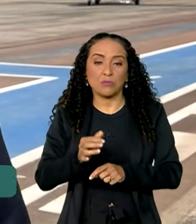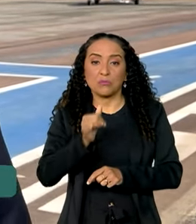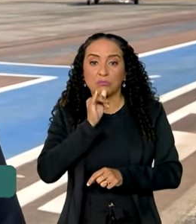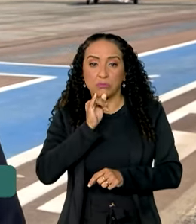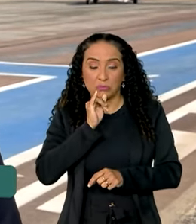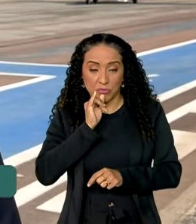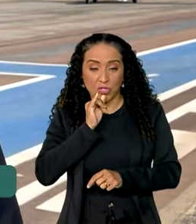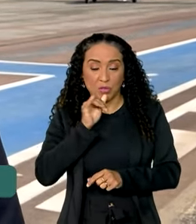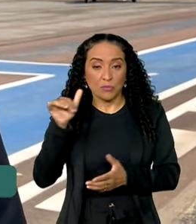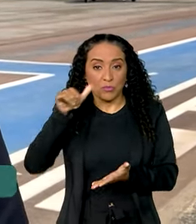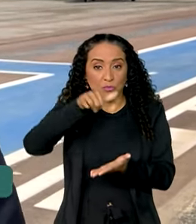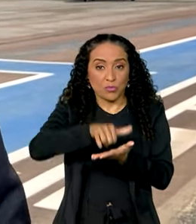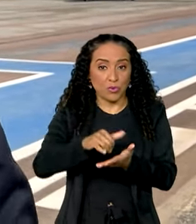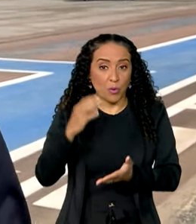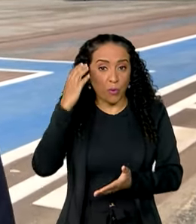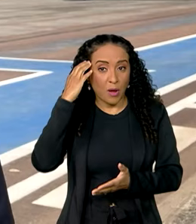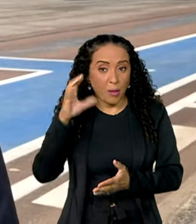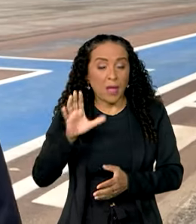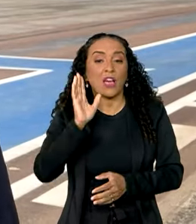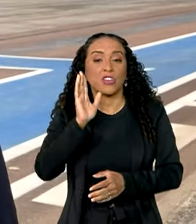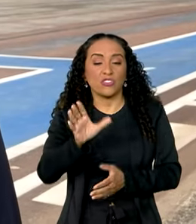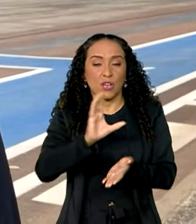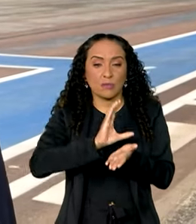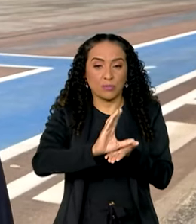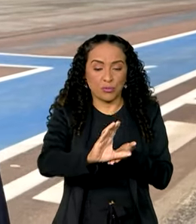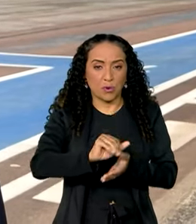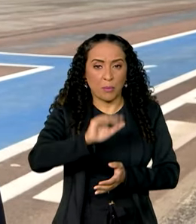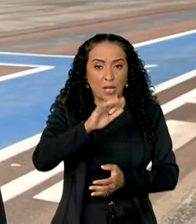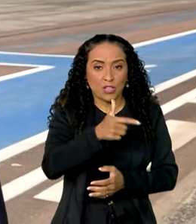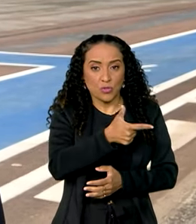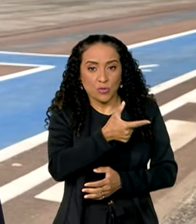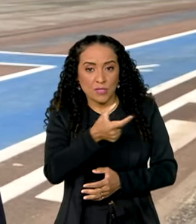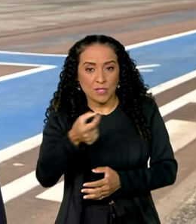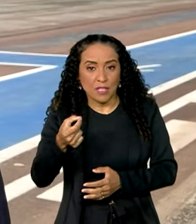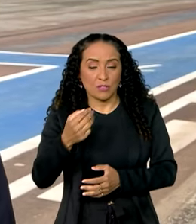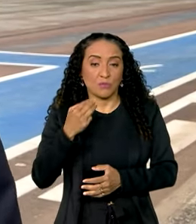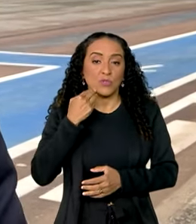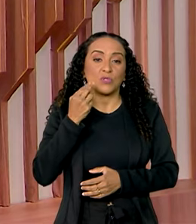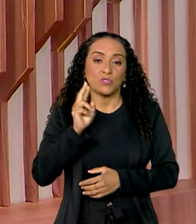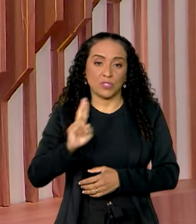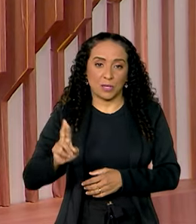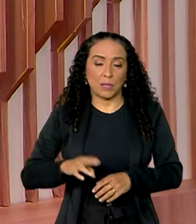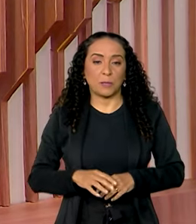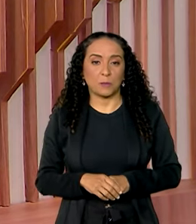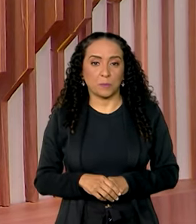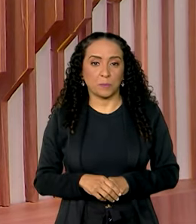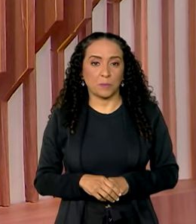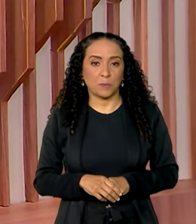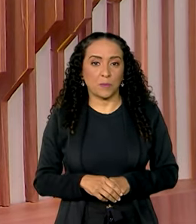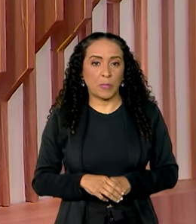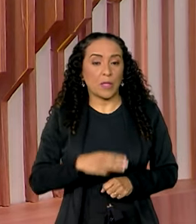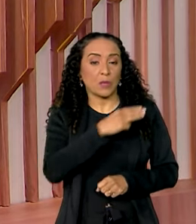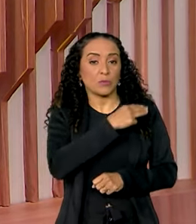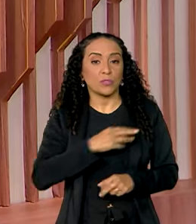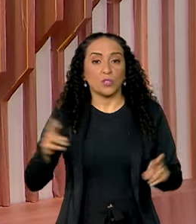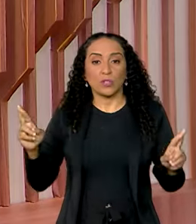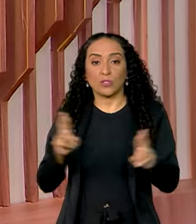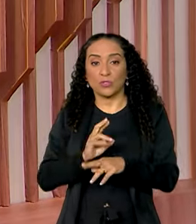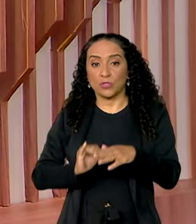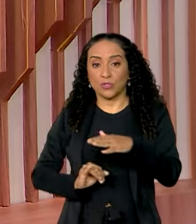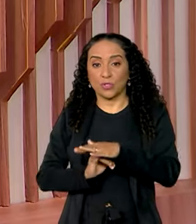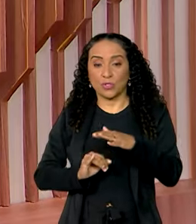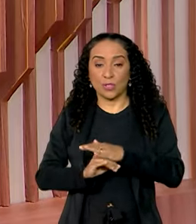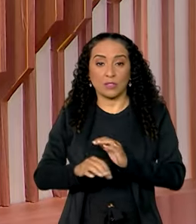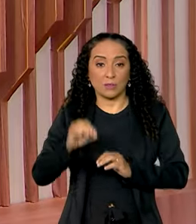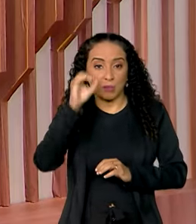do aeroporto de Cuiabá que já foram investidos mais de R milhões deais e o Ministro das relações